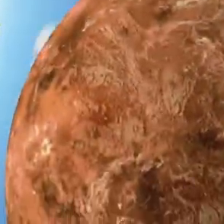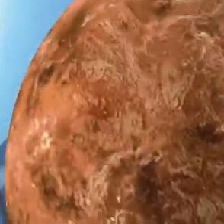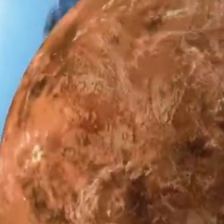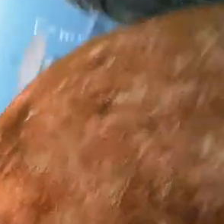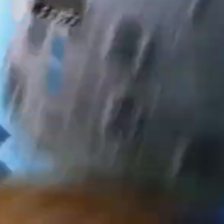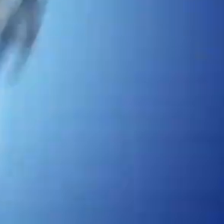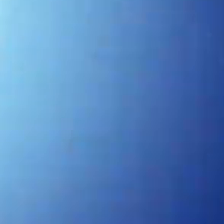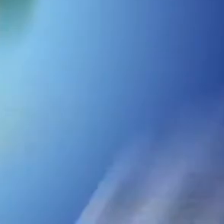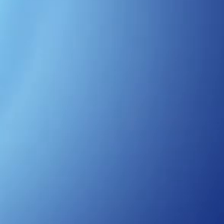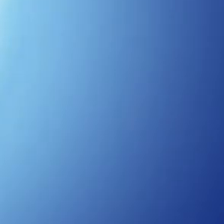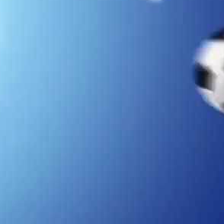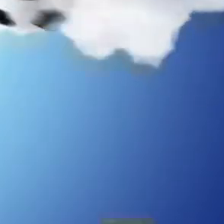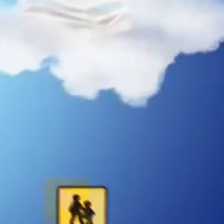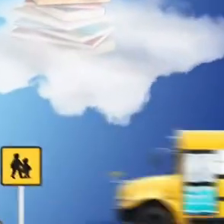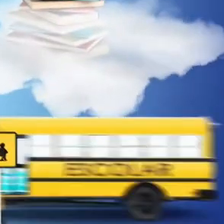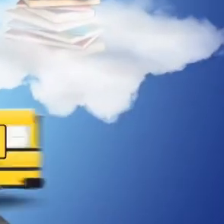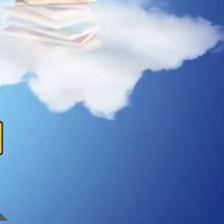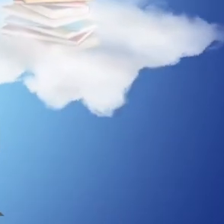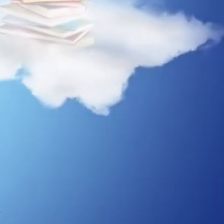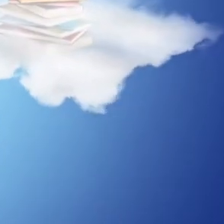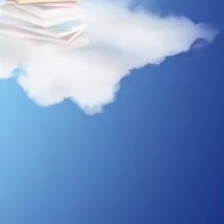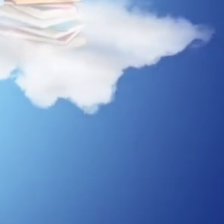E aí